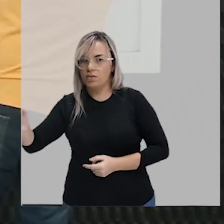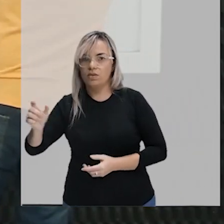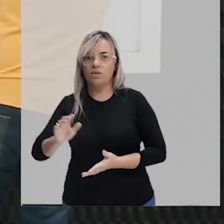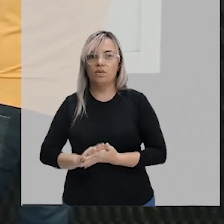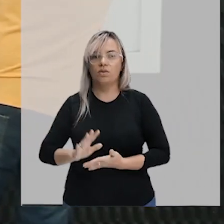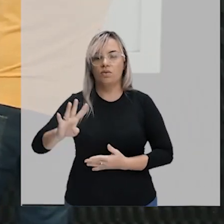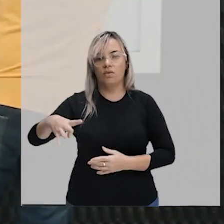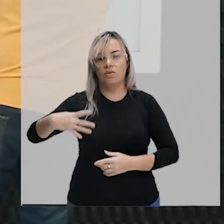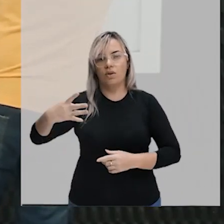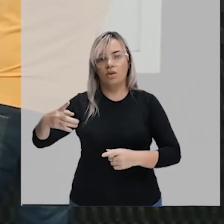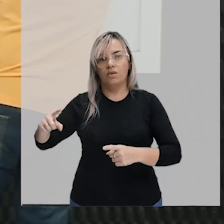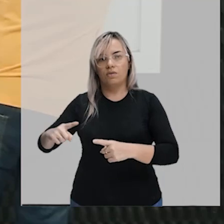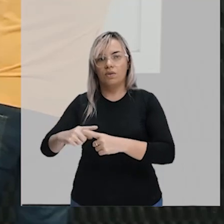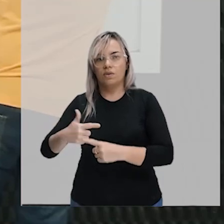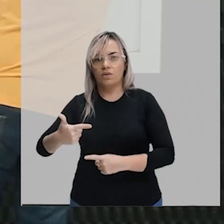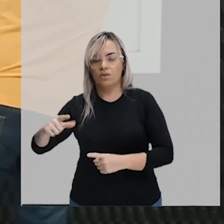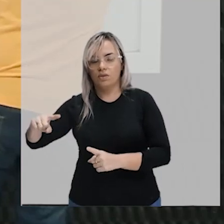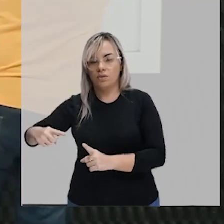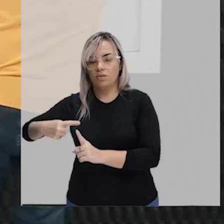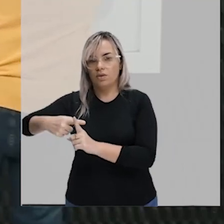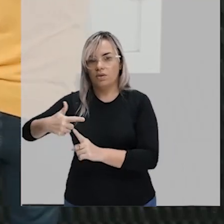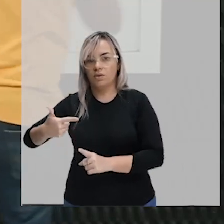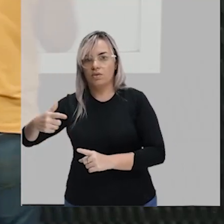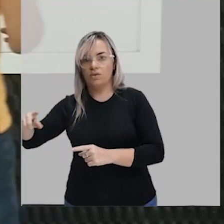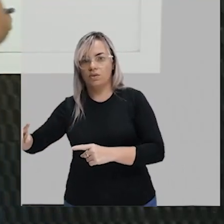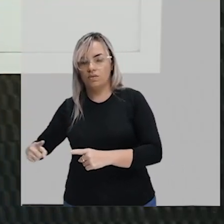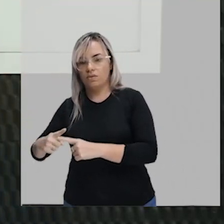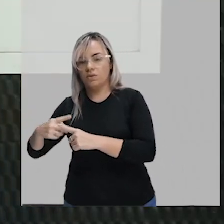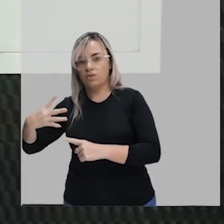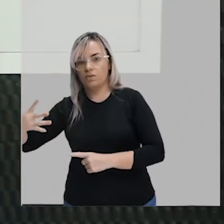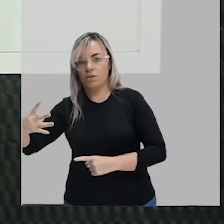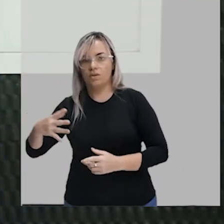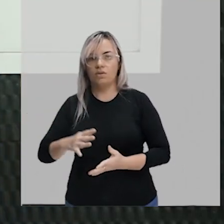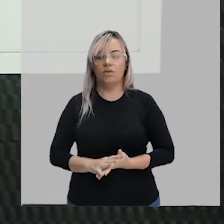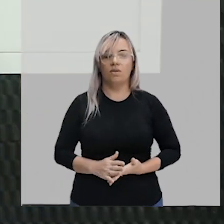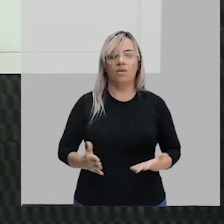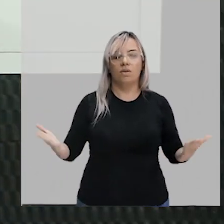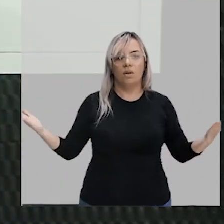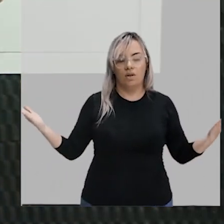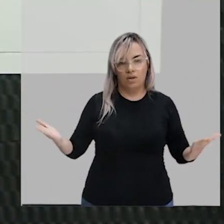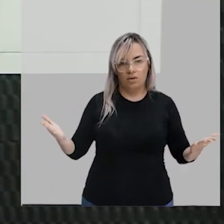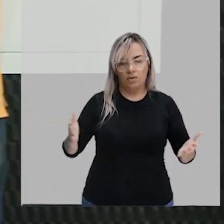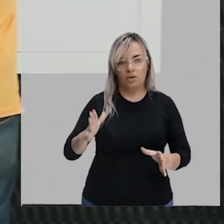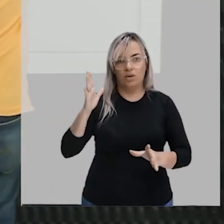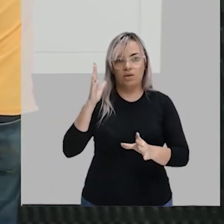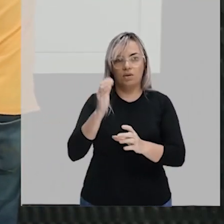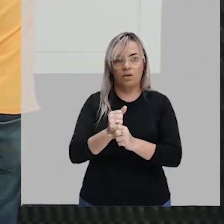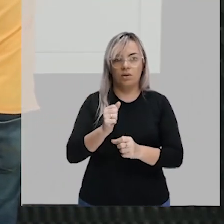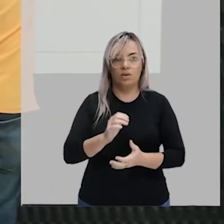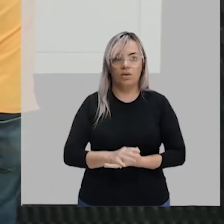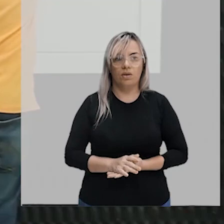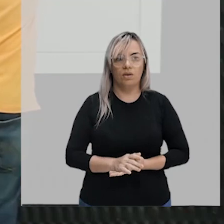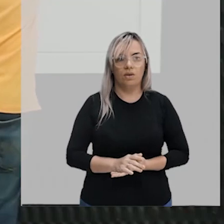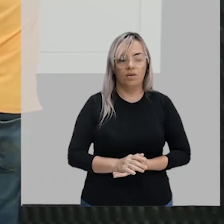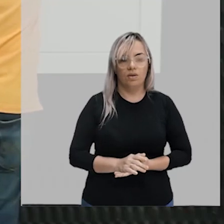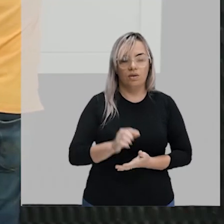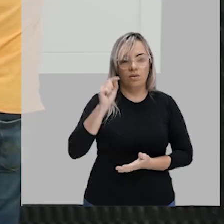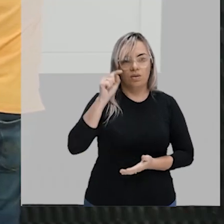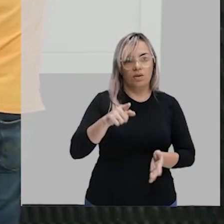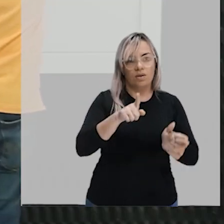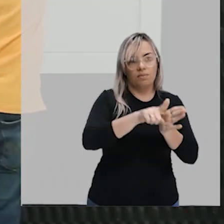4. Certo? Vamos ver o que vai dar. Tá? Então, nós temos aqui menos